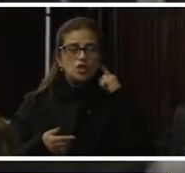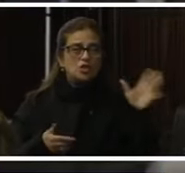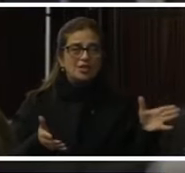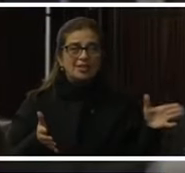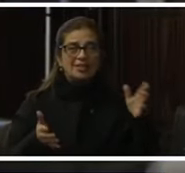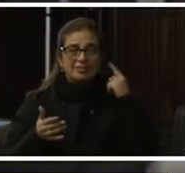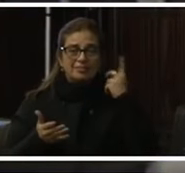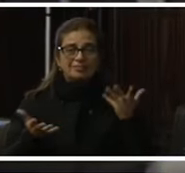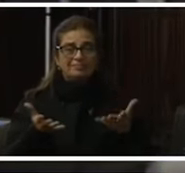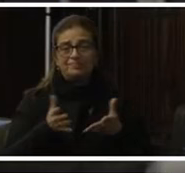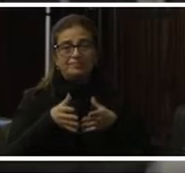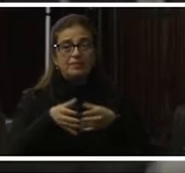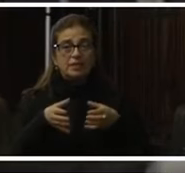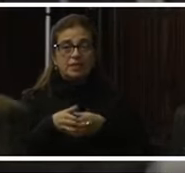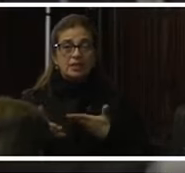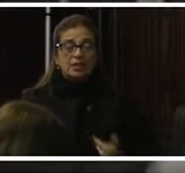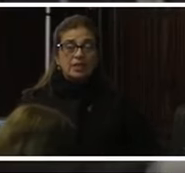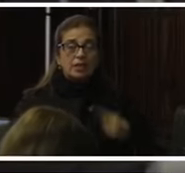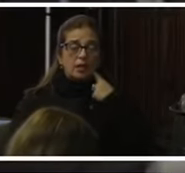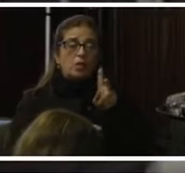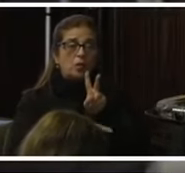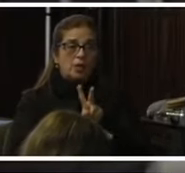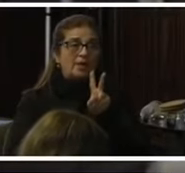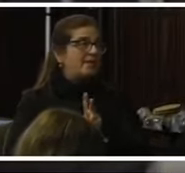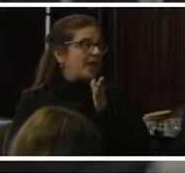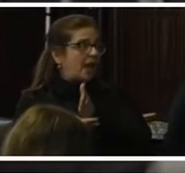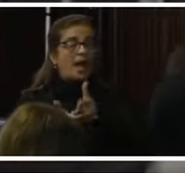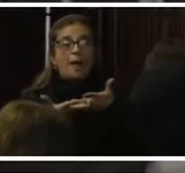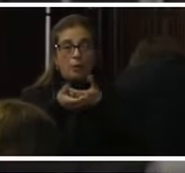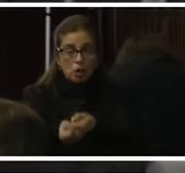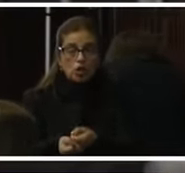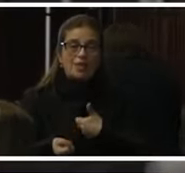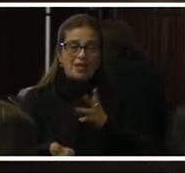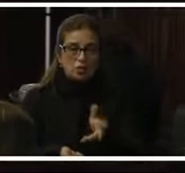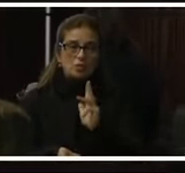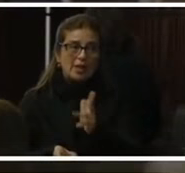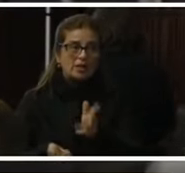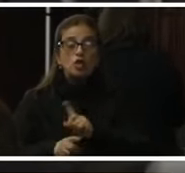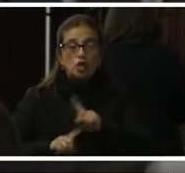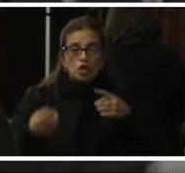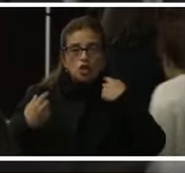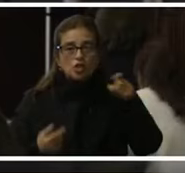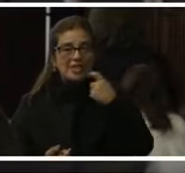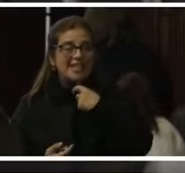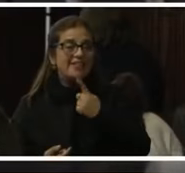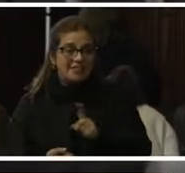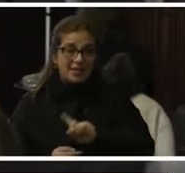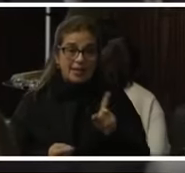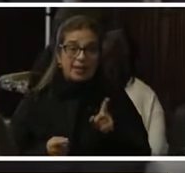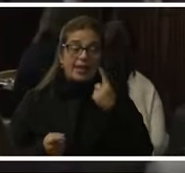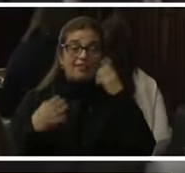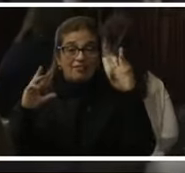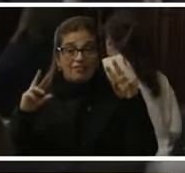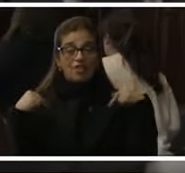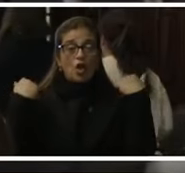informados da sua eminência o programa de proteção dos defensores de direitos humanos não é efetivo e permitiu a prática de violência contra